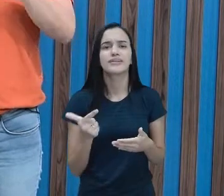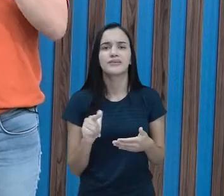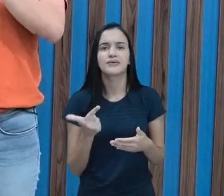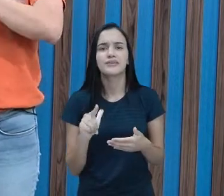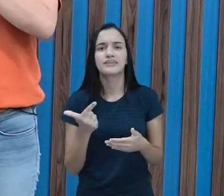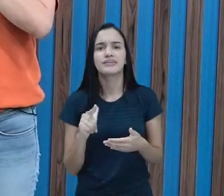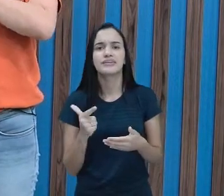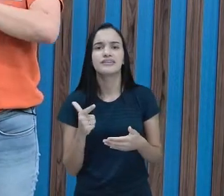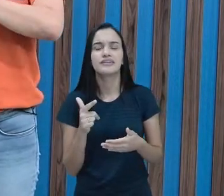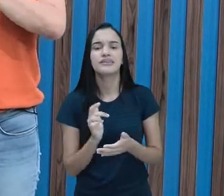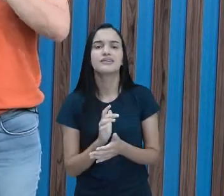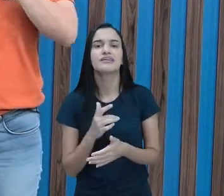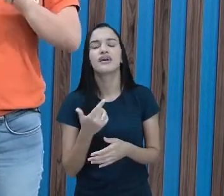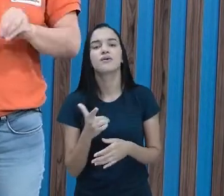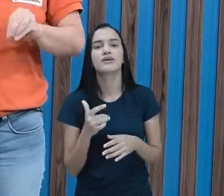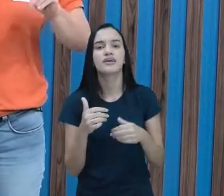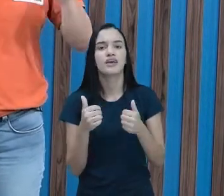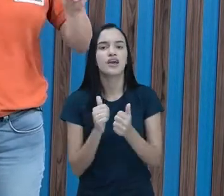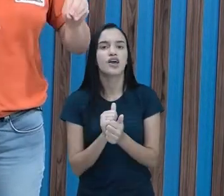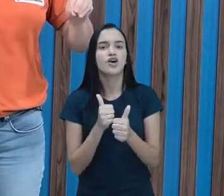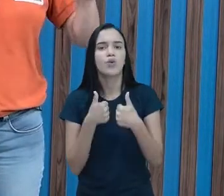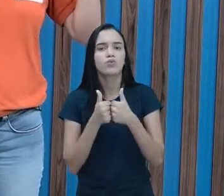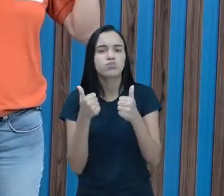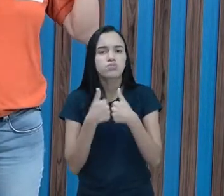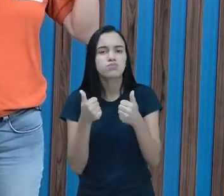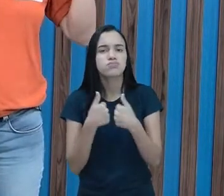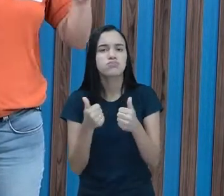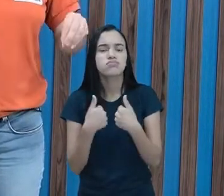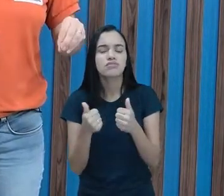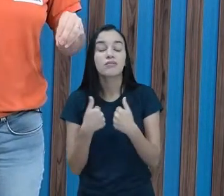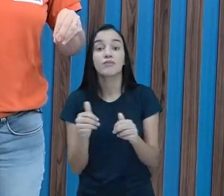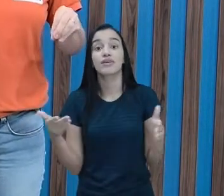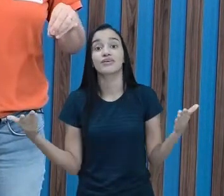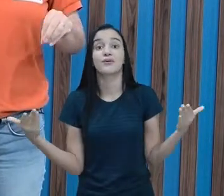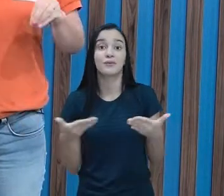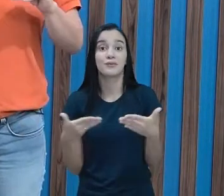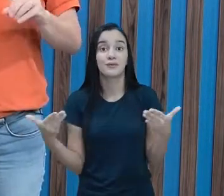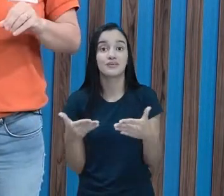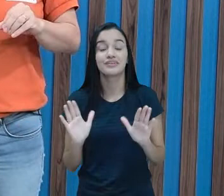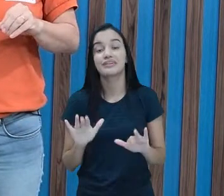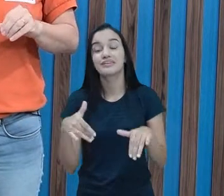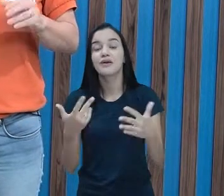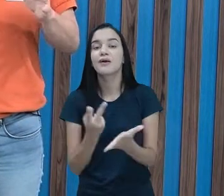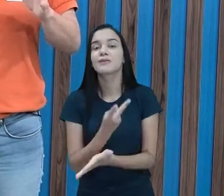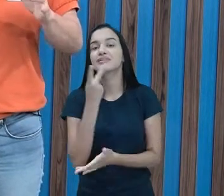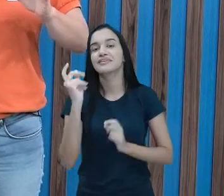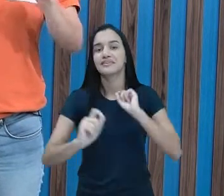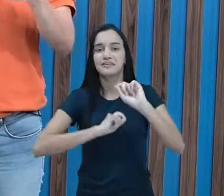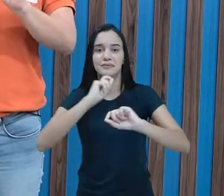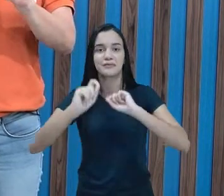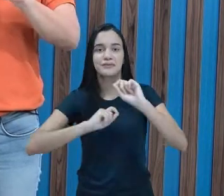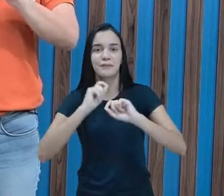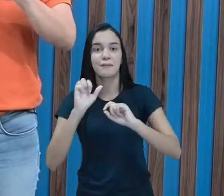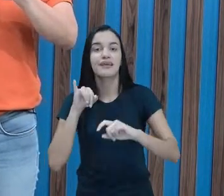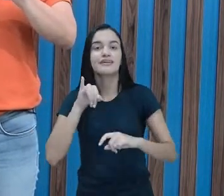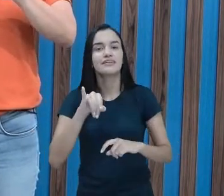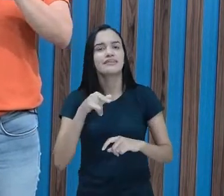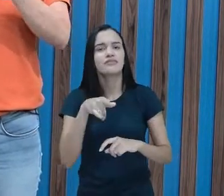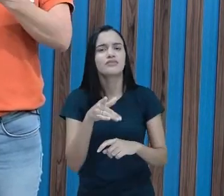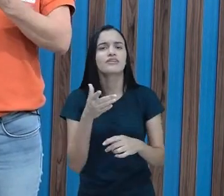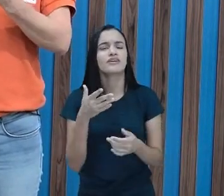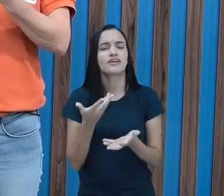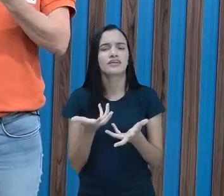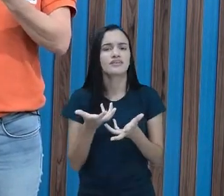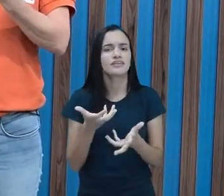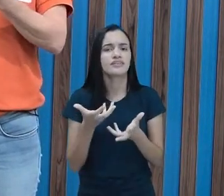existiam tantos meios de transporte como hoje. Então, o que acontecia? Basicamente, se você quisesse transportar